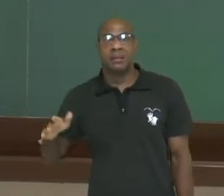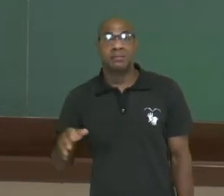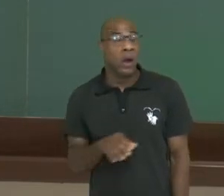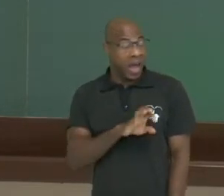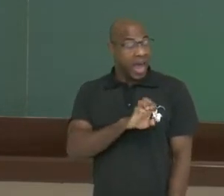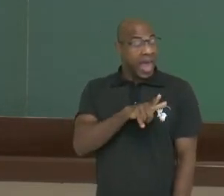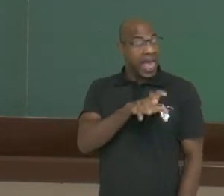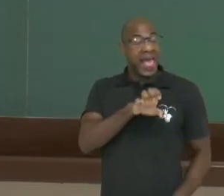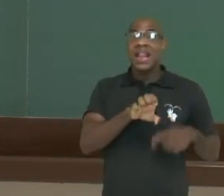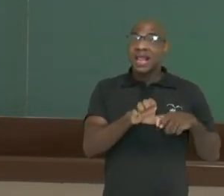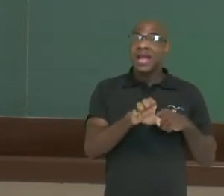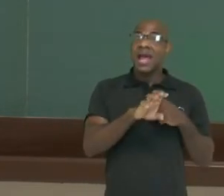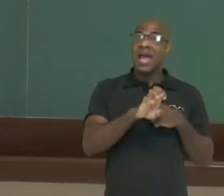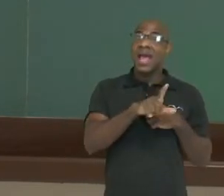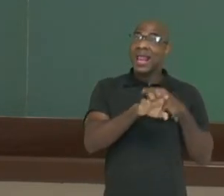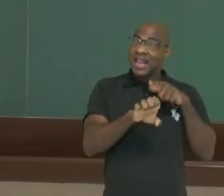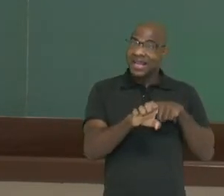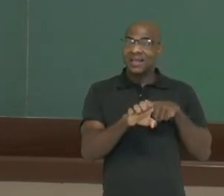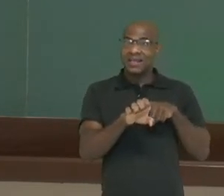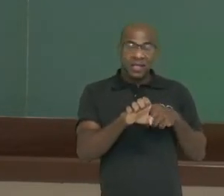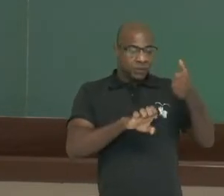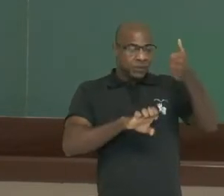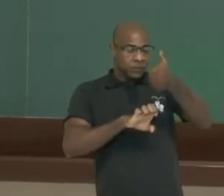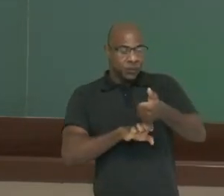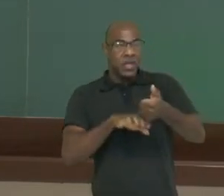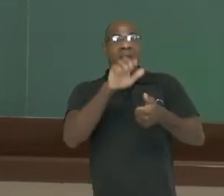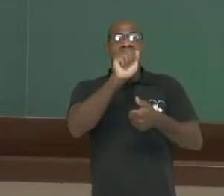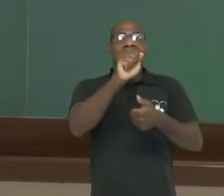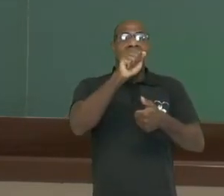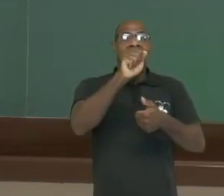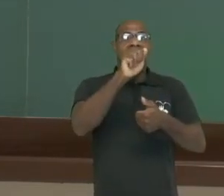uma função anafórica. Então, nós